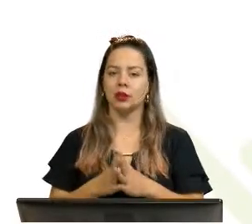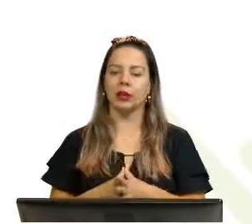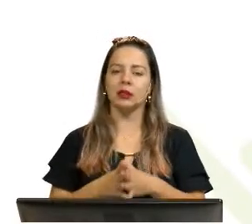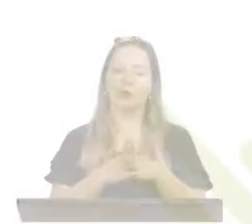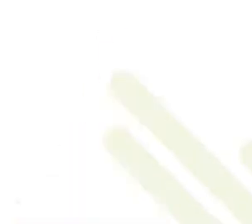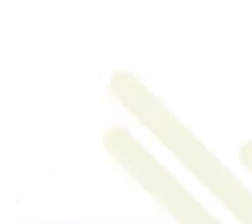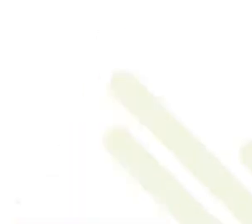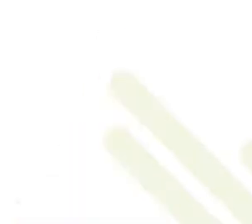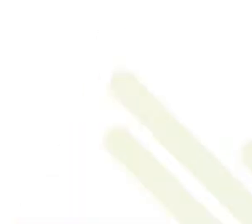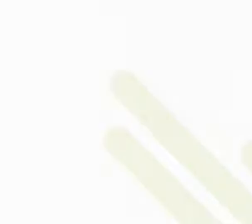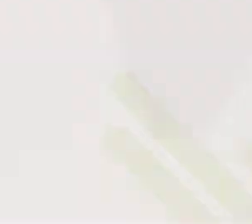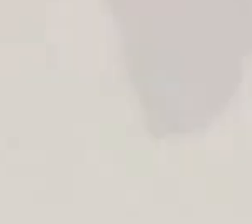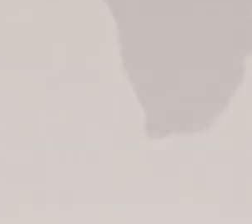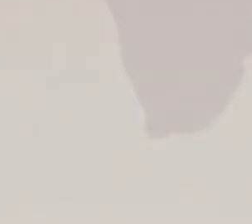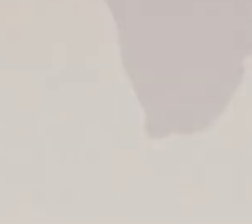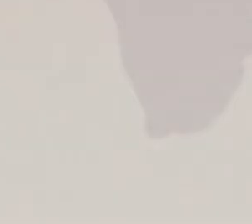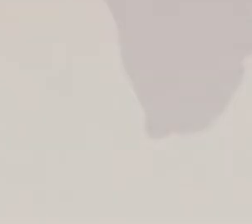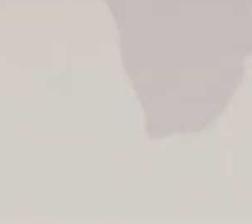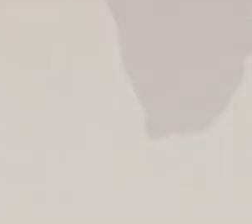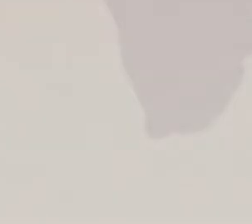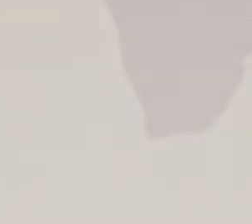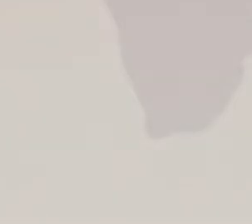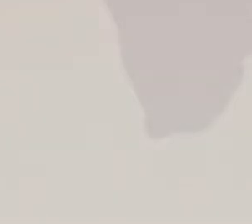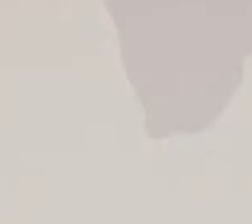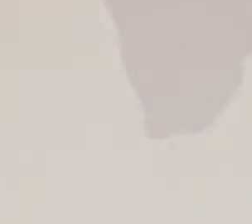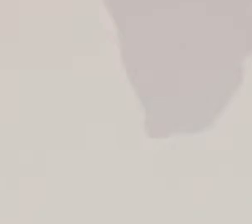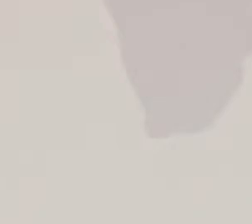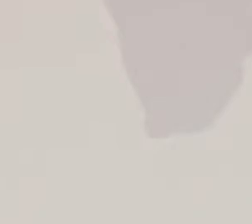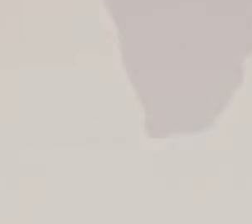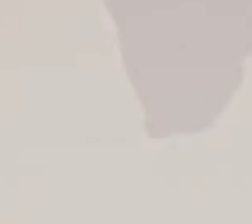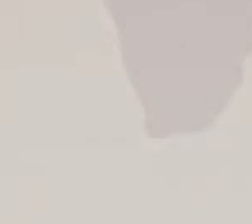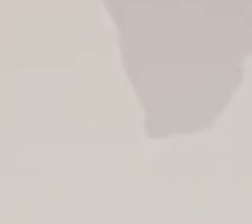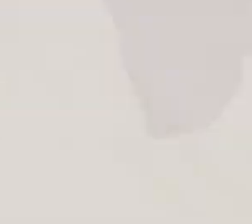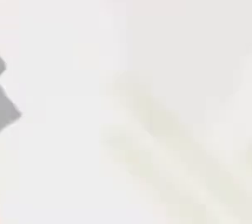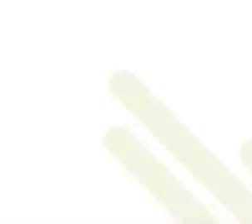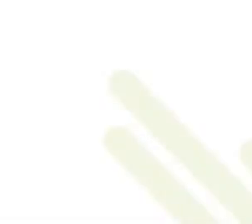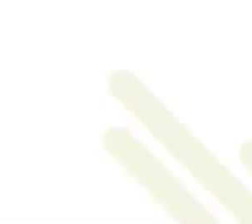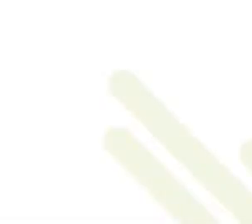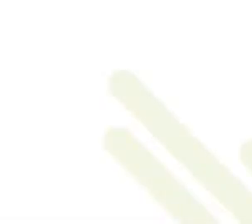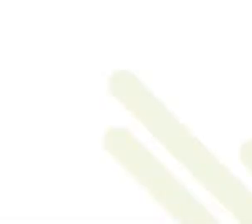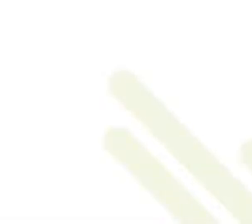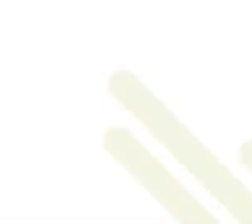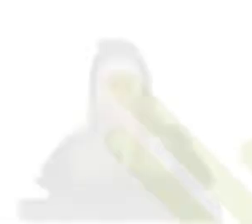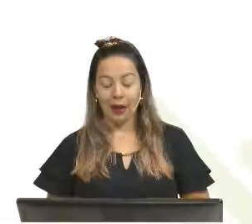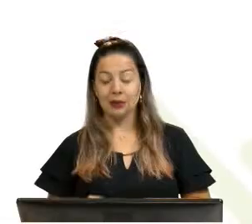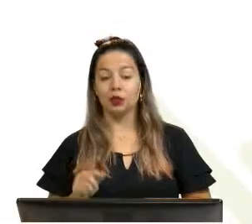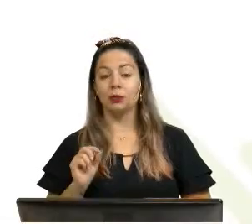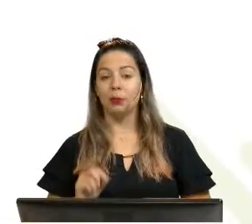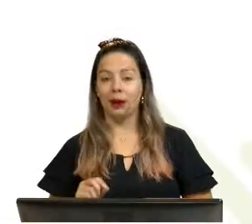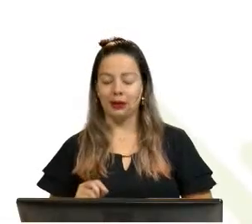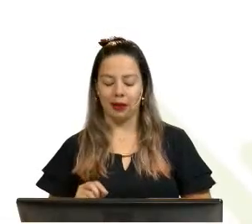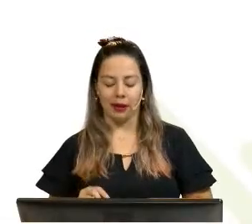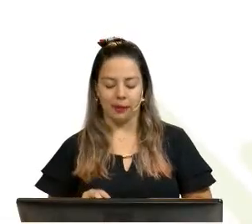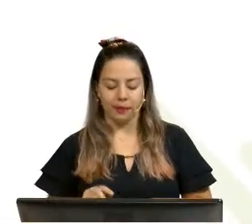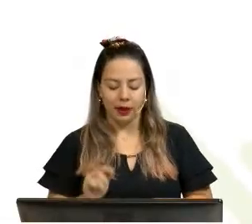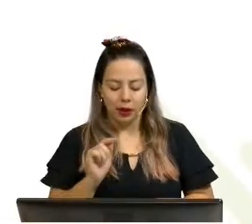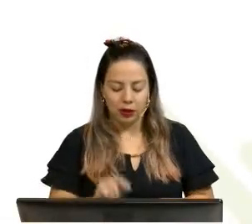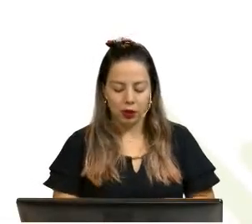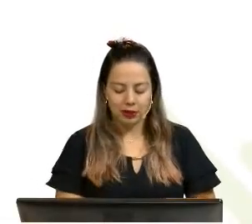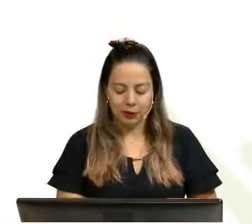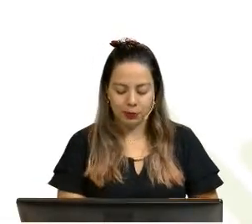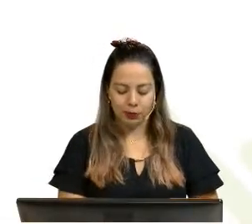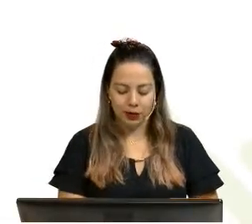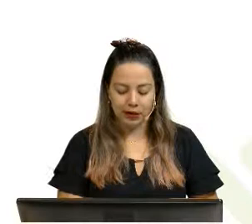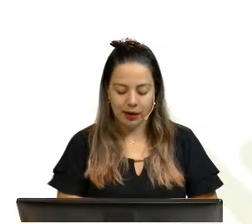que são aqueles que possuem estruturas simples vamos observar aqui a estrutura básica de uma bactéria